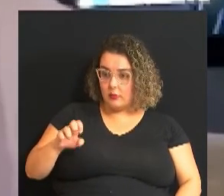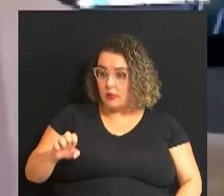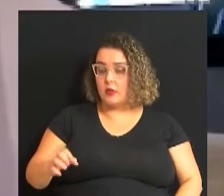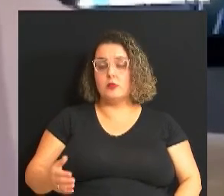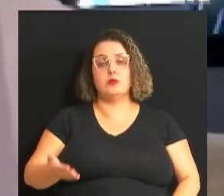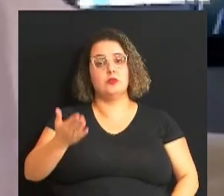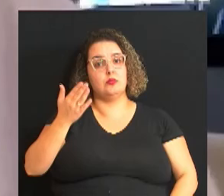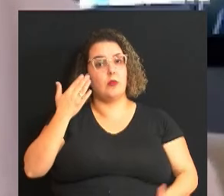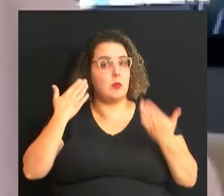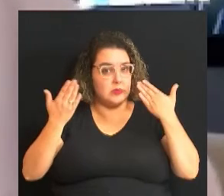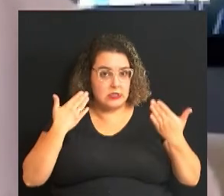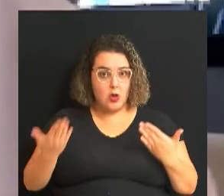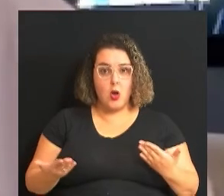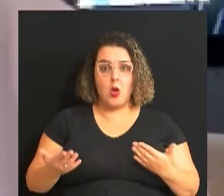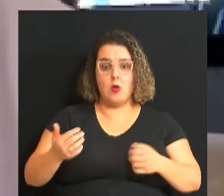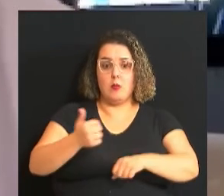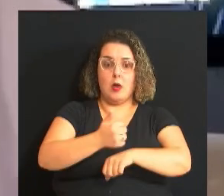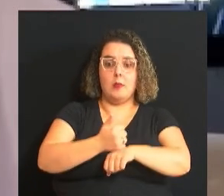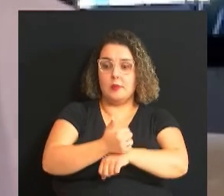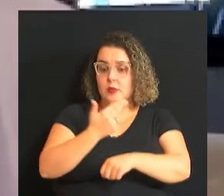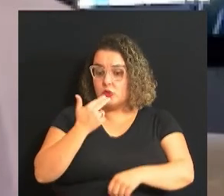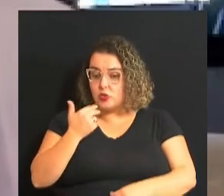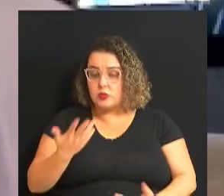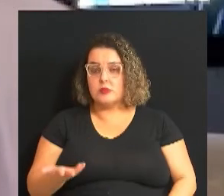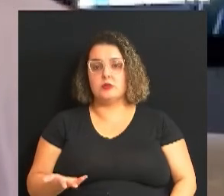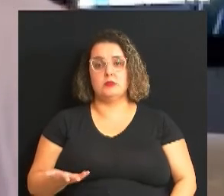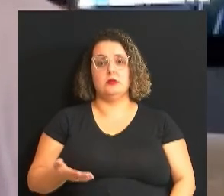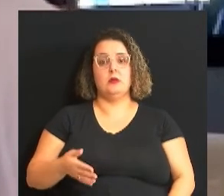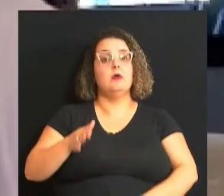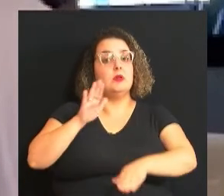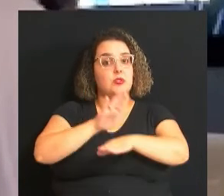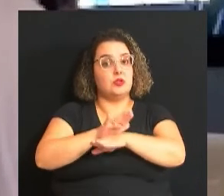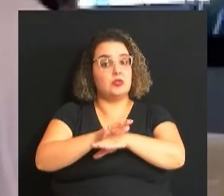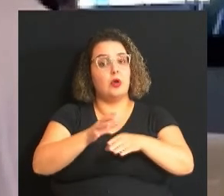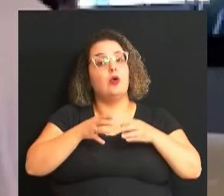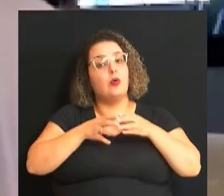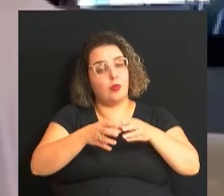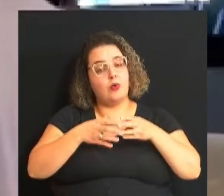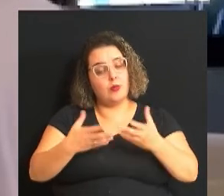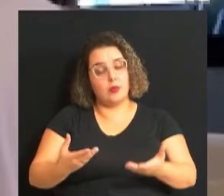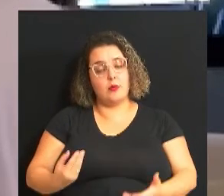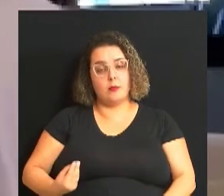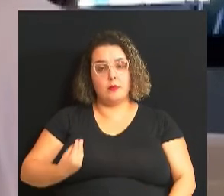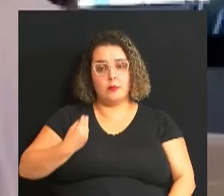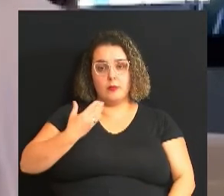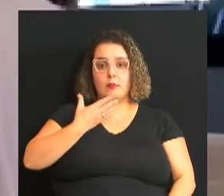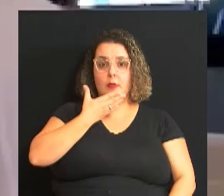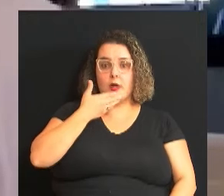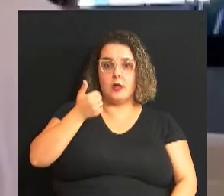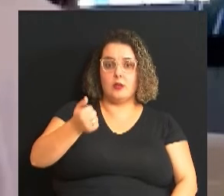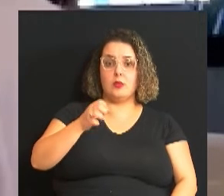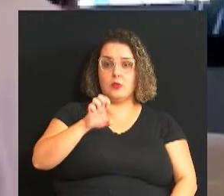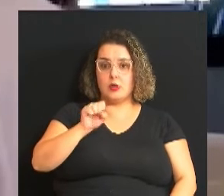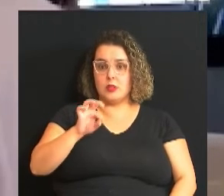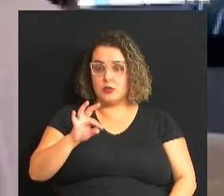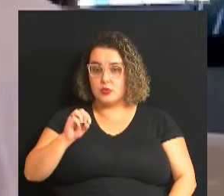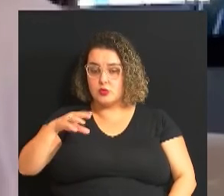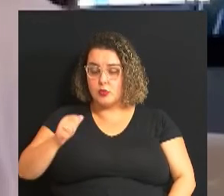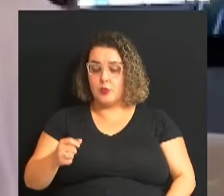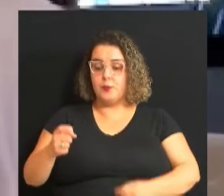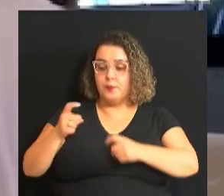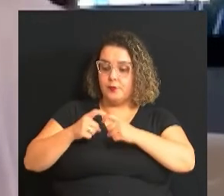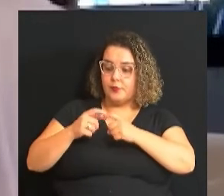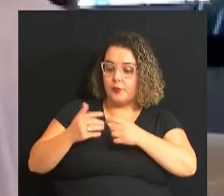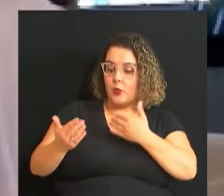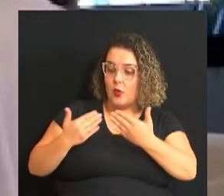nutricionista, de uma pessoa que vai te ajudar a fazer a pessoa conviver melhor com o seu estômago. Doutor, logo que a gente começou a